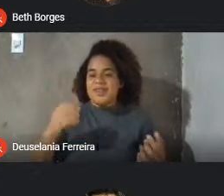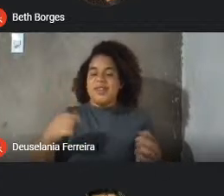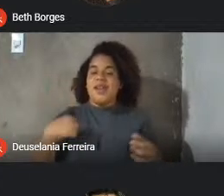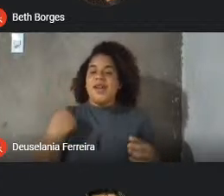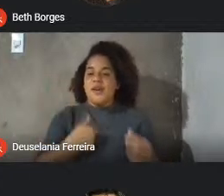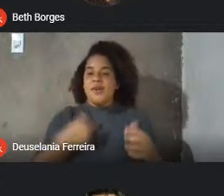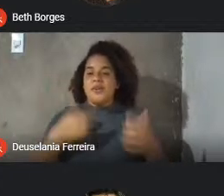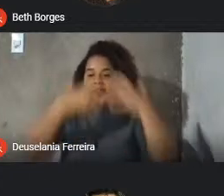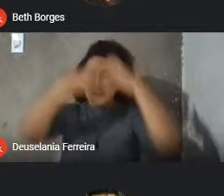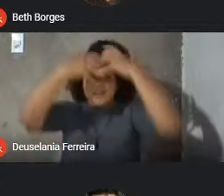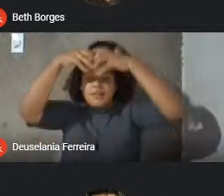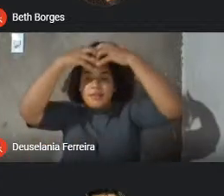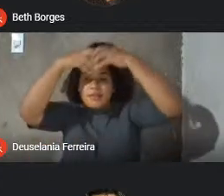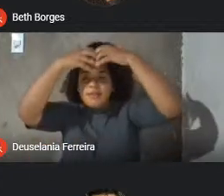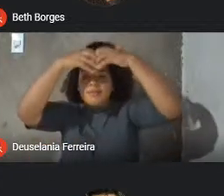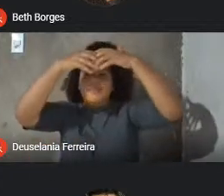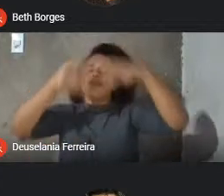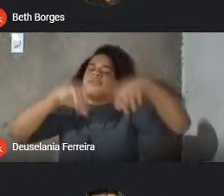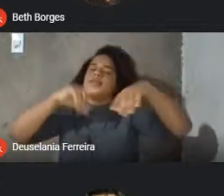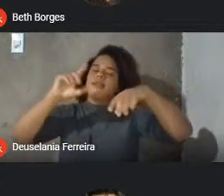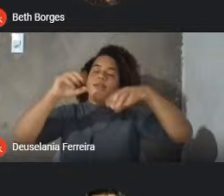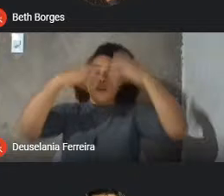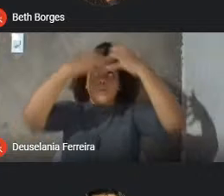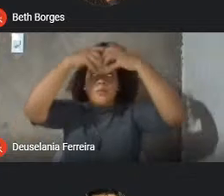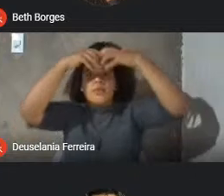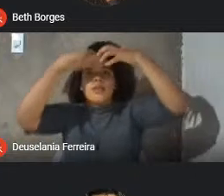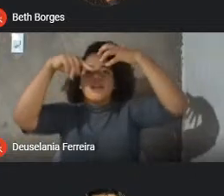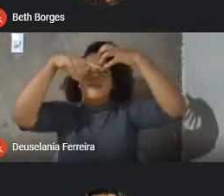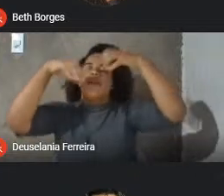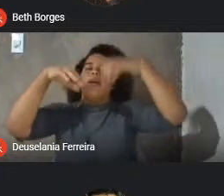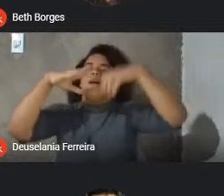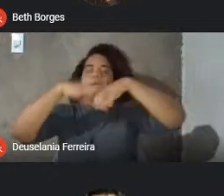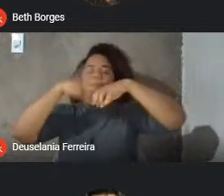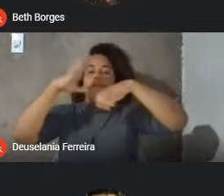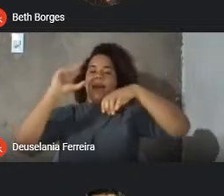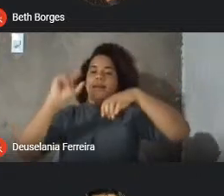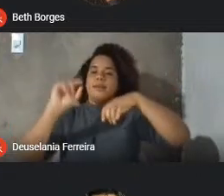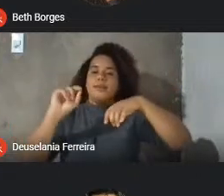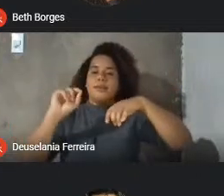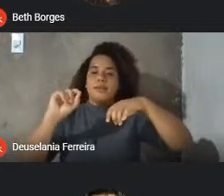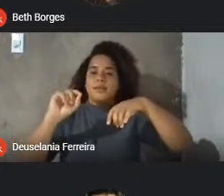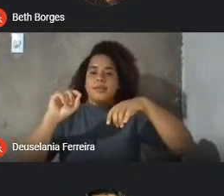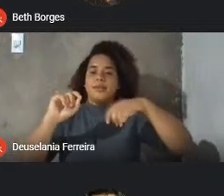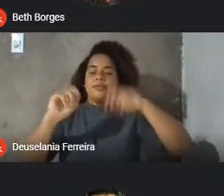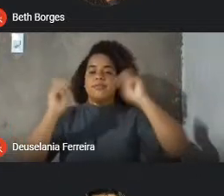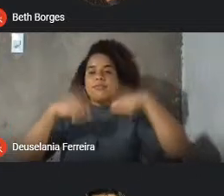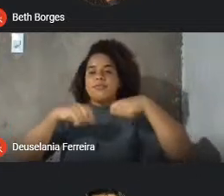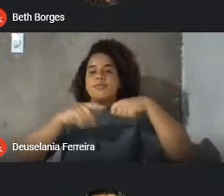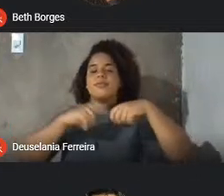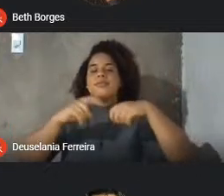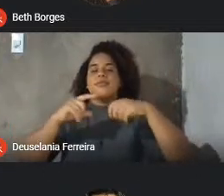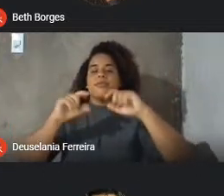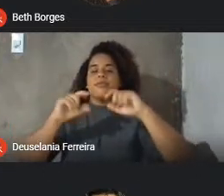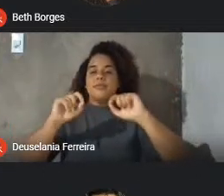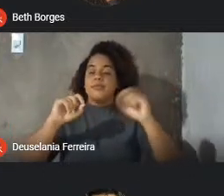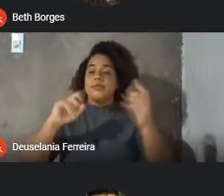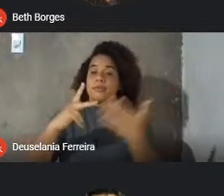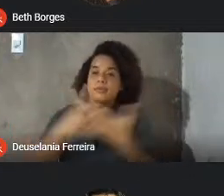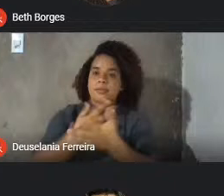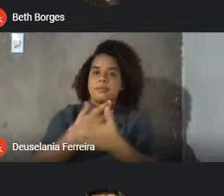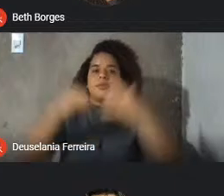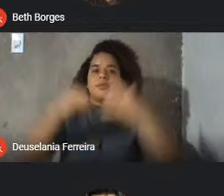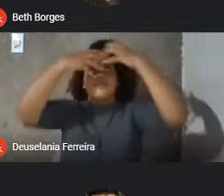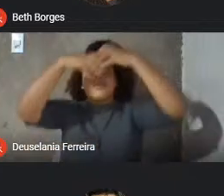Ele muito mais espera condições para ele dar o comando